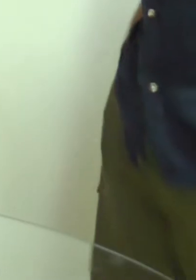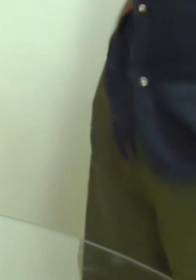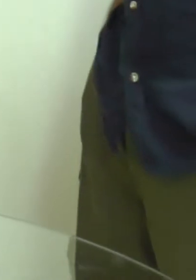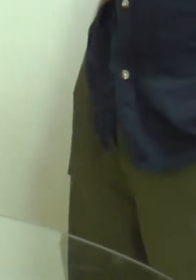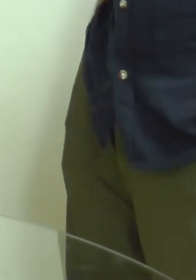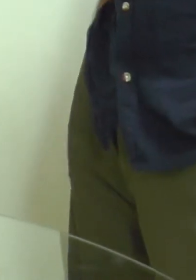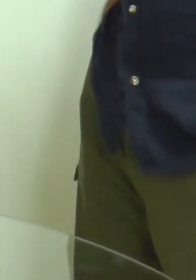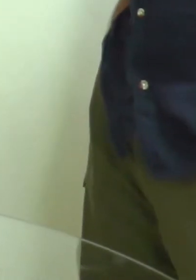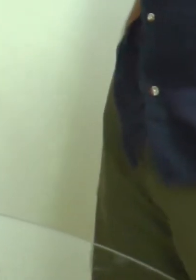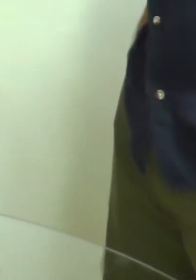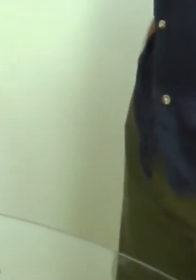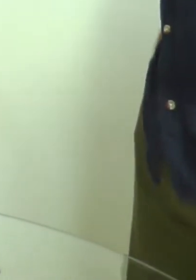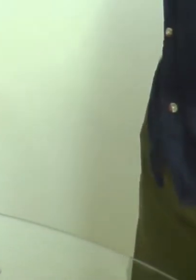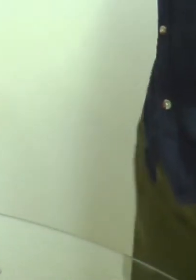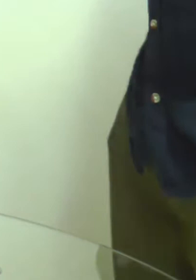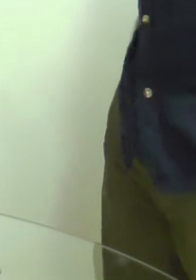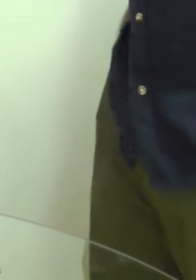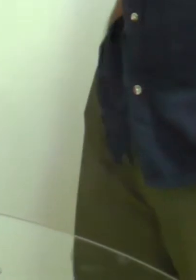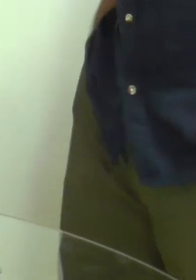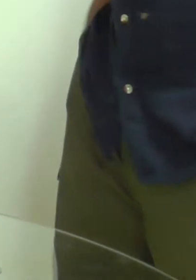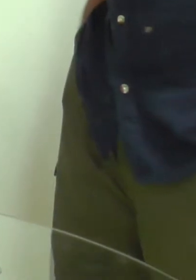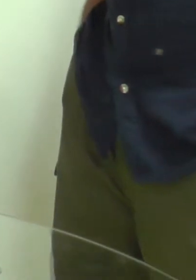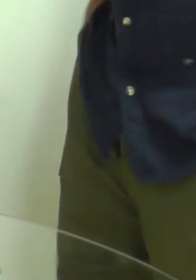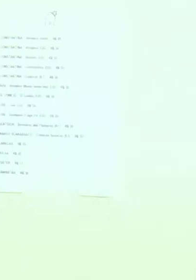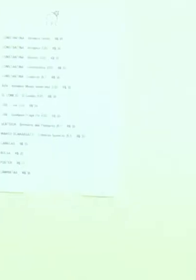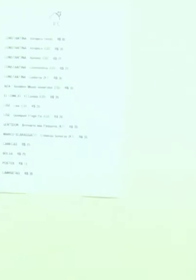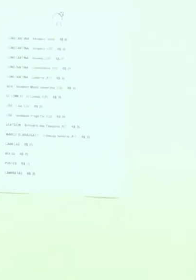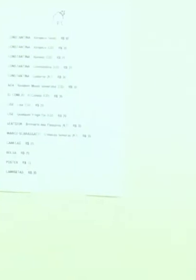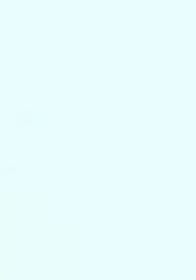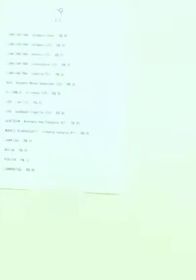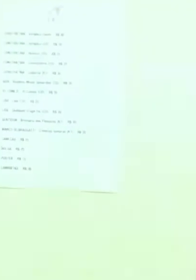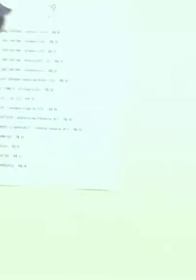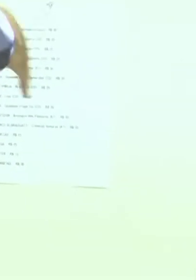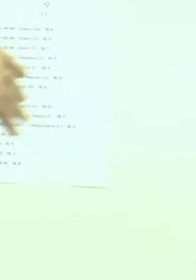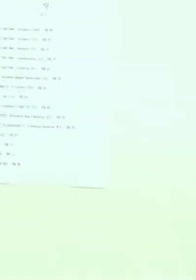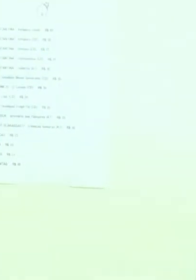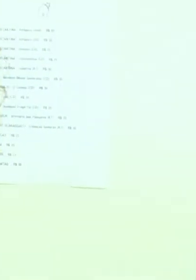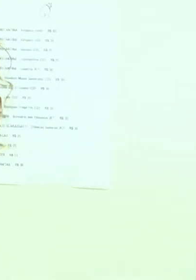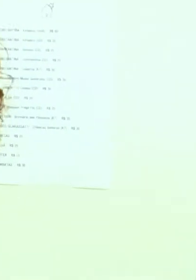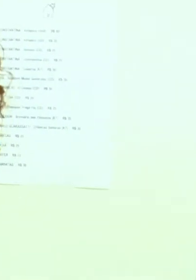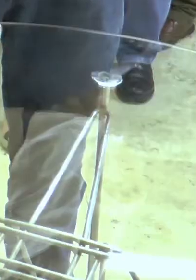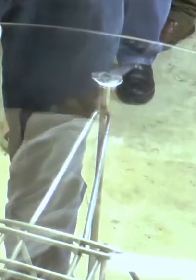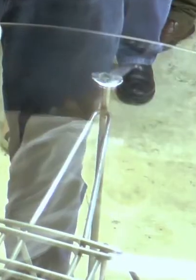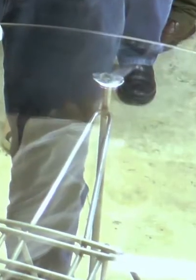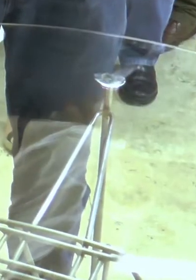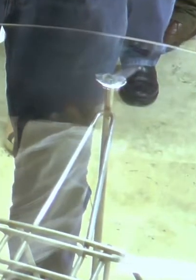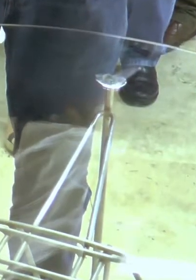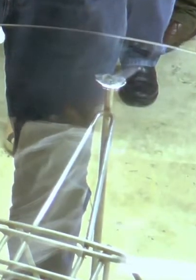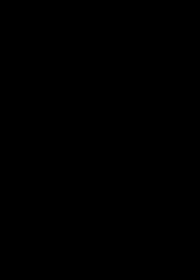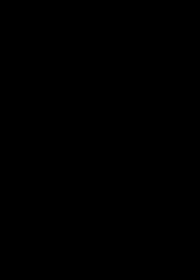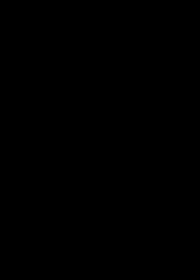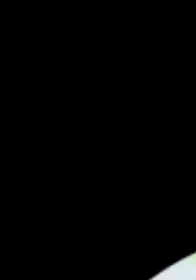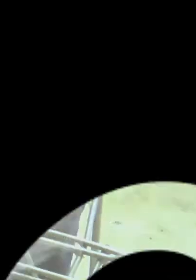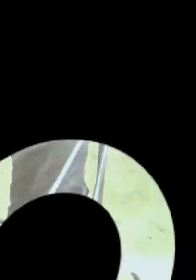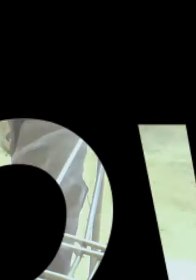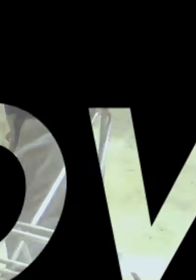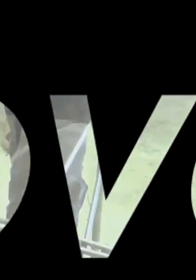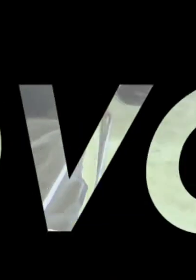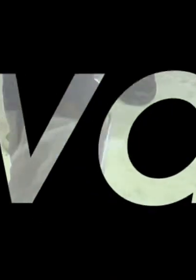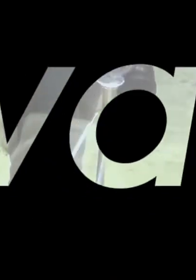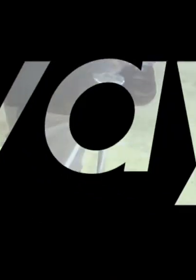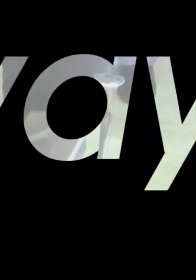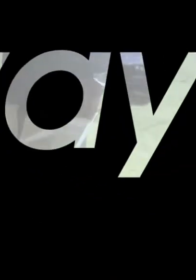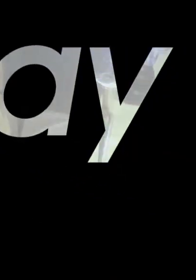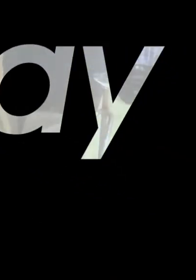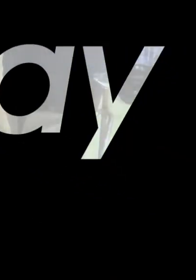Ricardo Abramovay, sorri para uma pessoa. Ricardo autografa um livro. Ricardo abraça uma mulher. Ricardo autografa